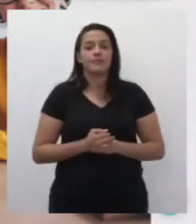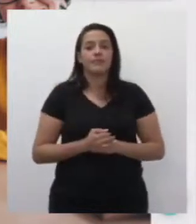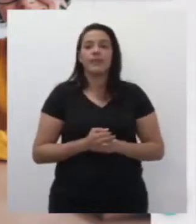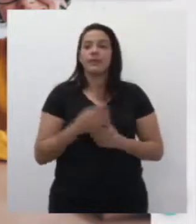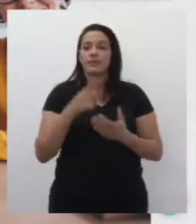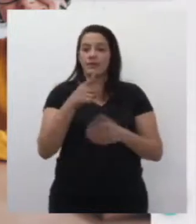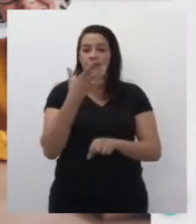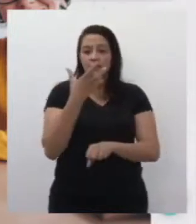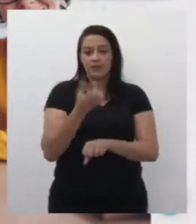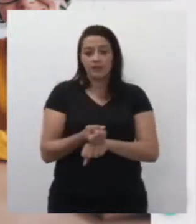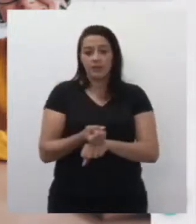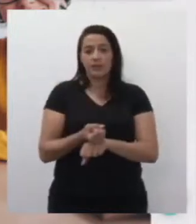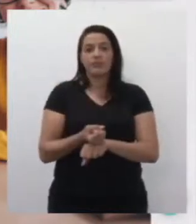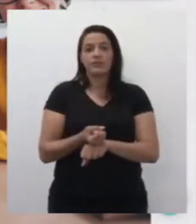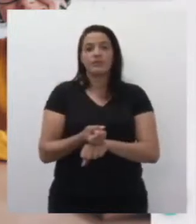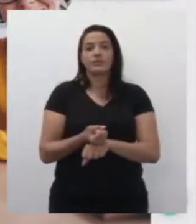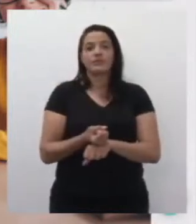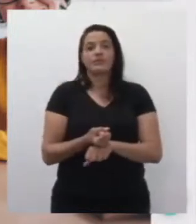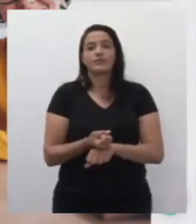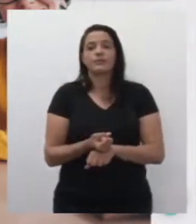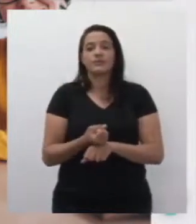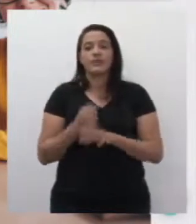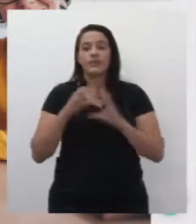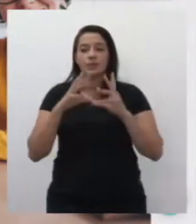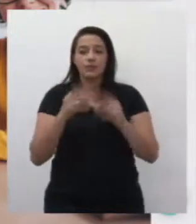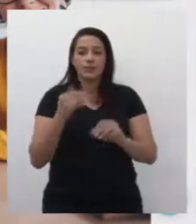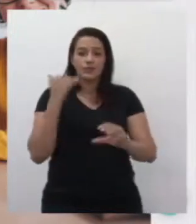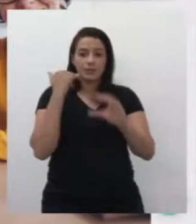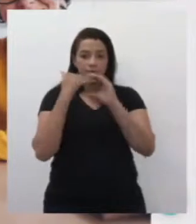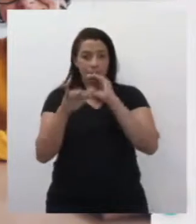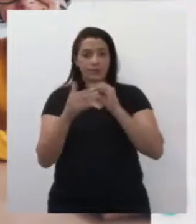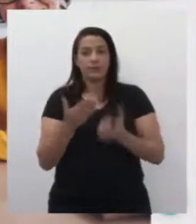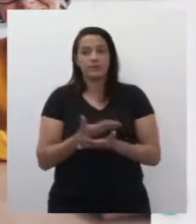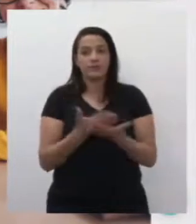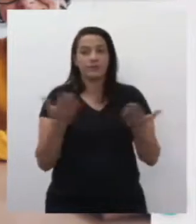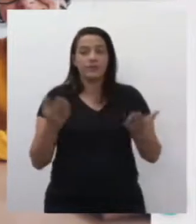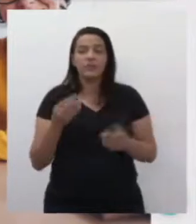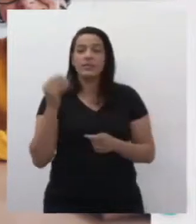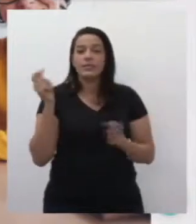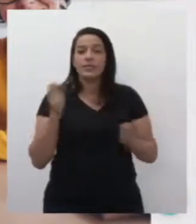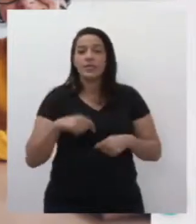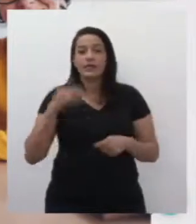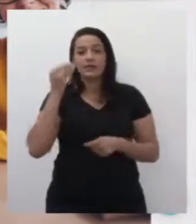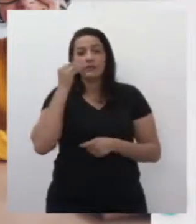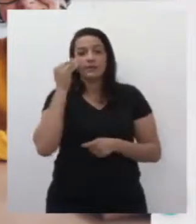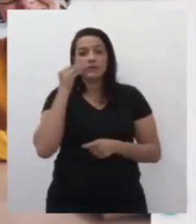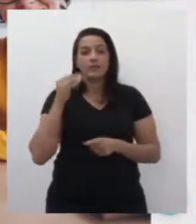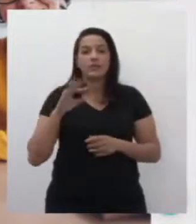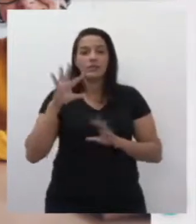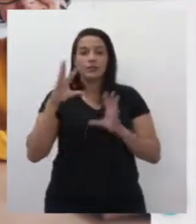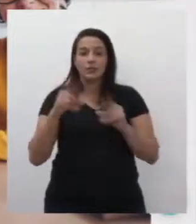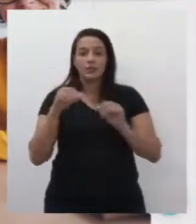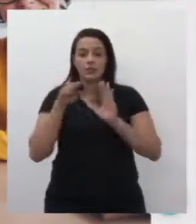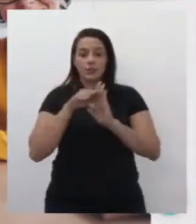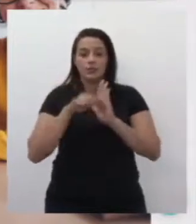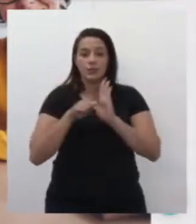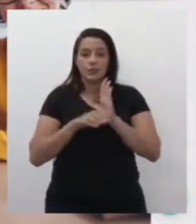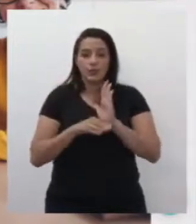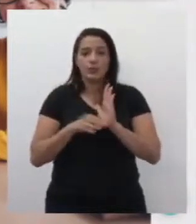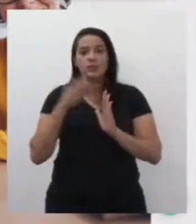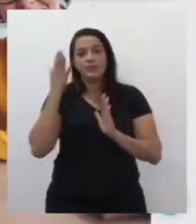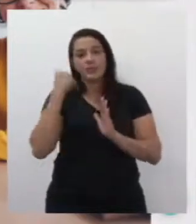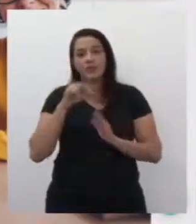lista, né? Por esse site que eu acabei de falar, vou mandar também para vocês. Vocês conseguem construir a lista de exercícios e saber